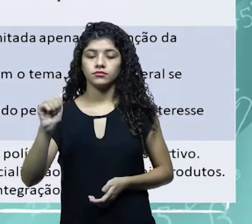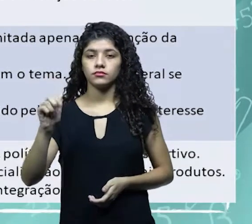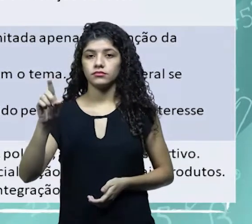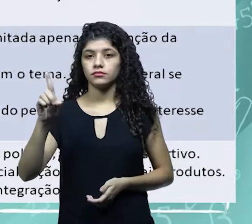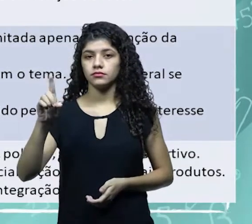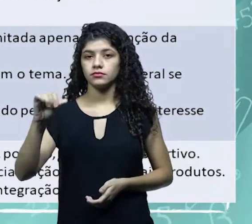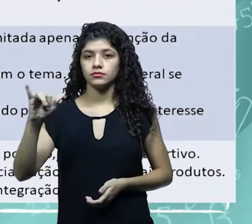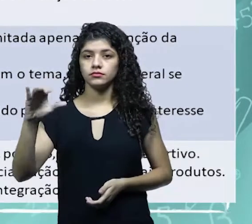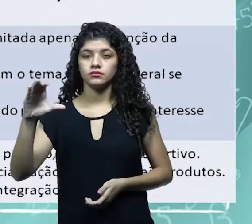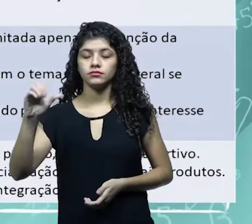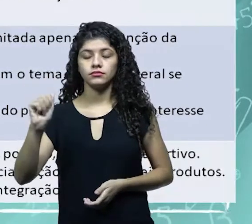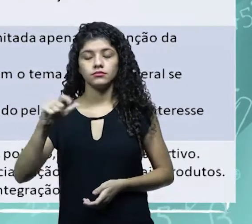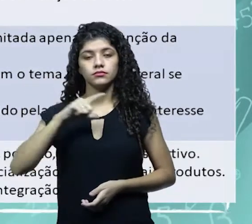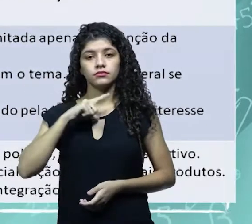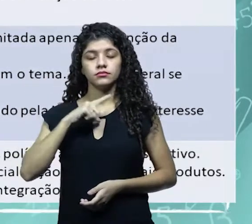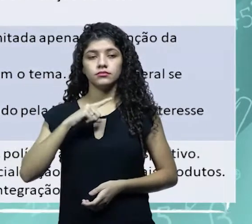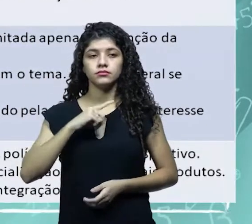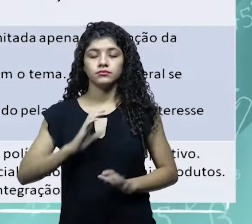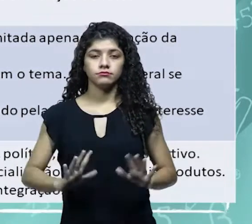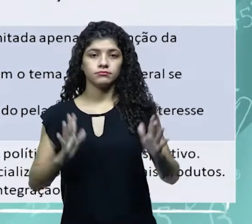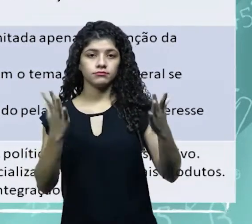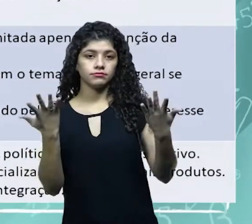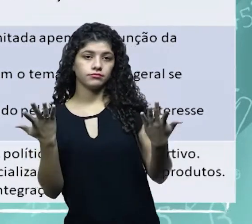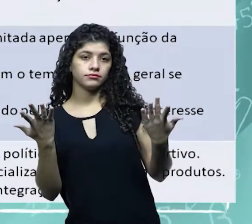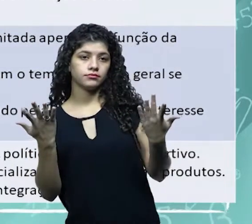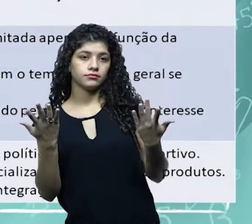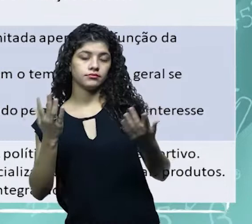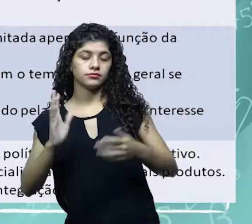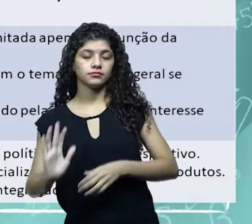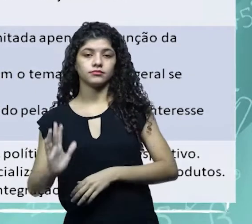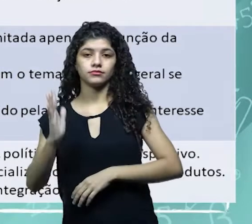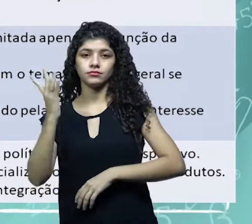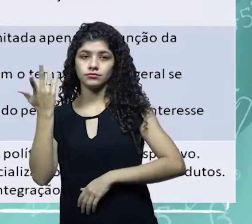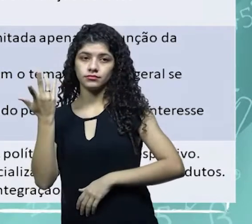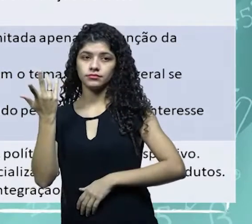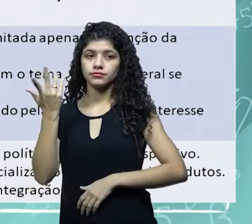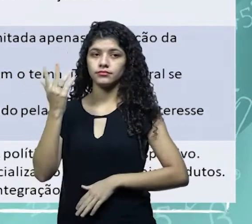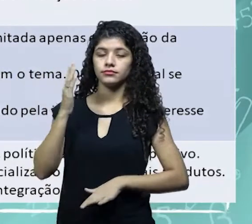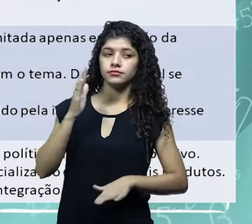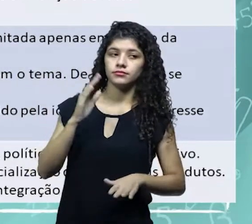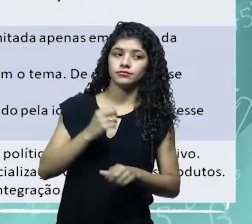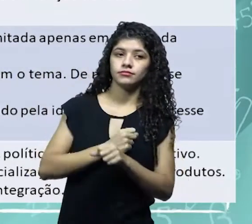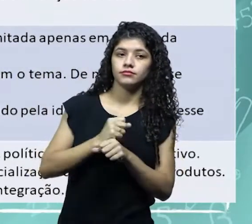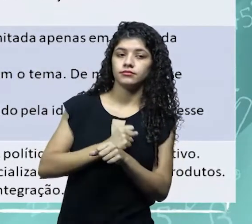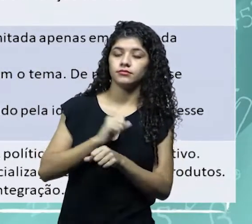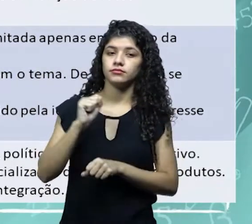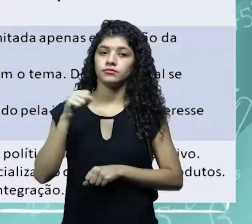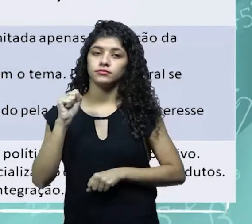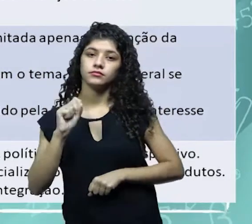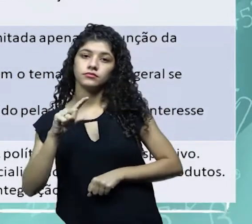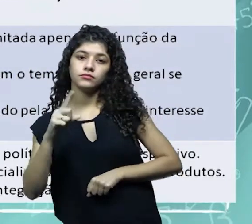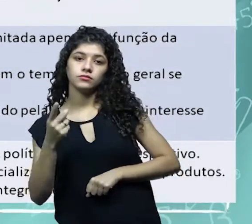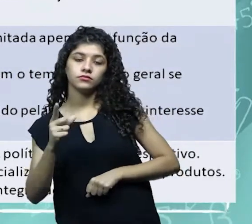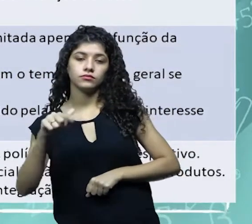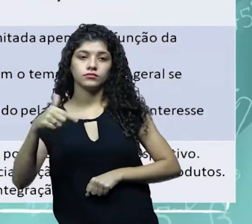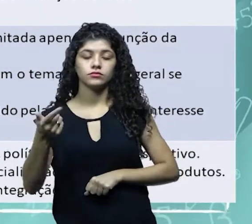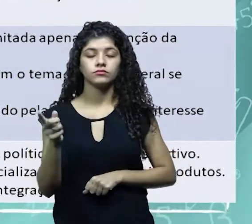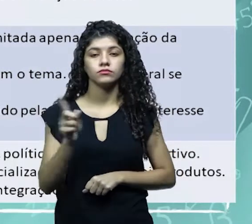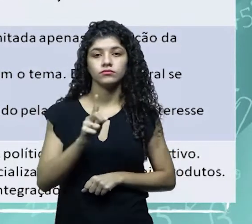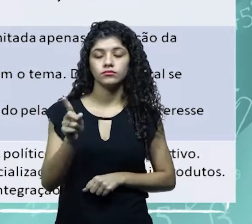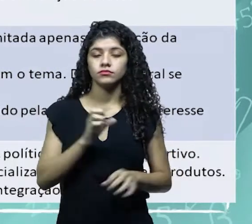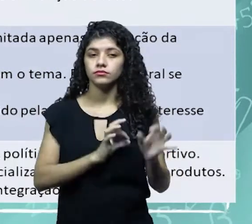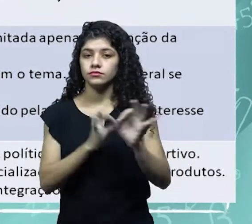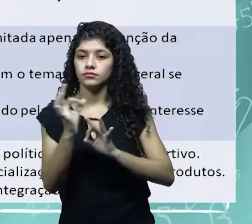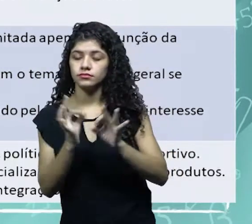é aquela que ele é temporária é um evento temporário que acontece em função de fatos extraordinários